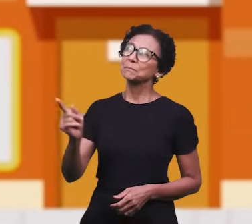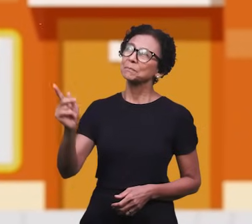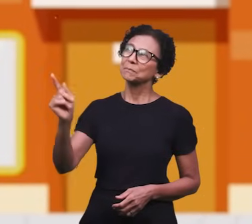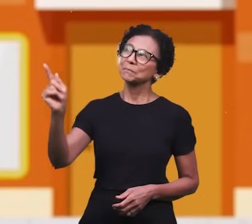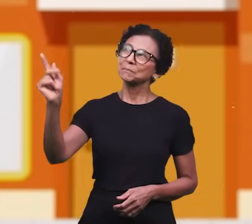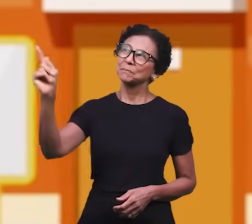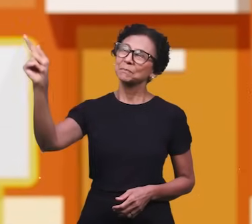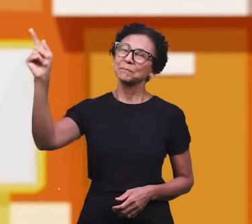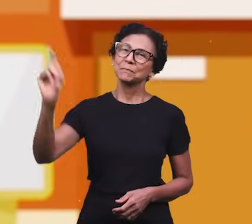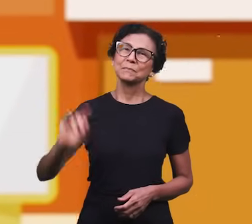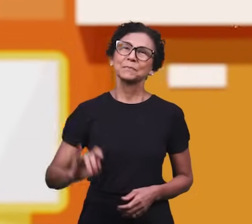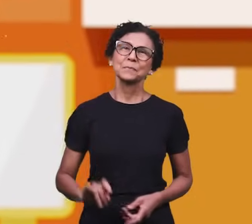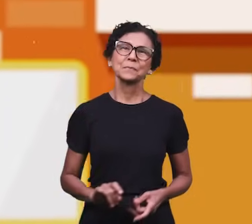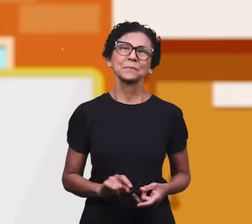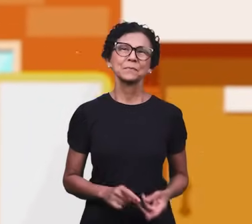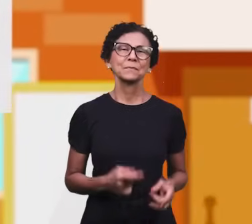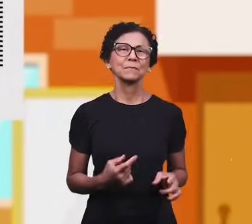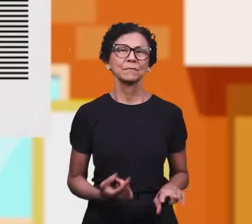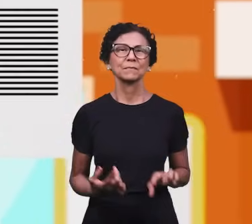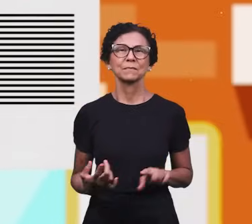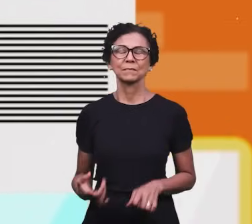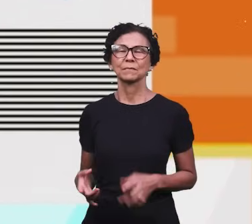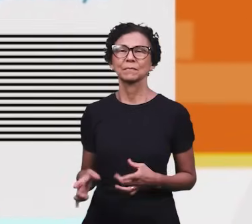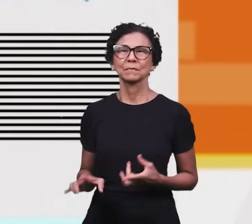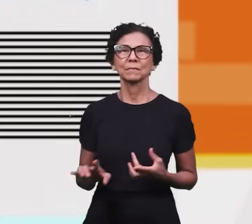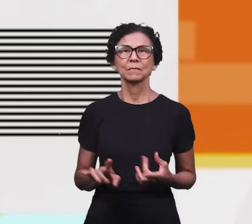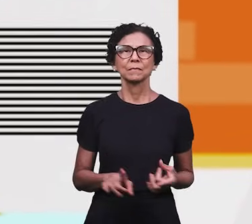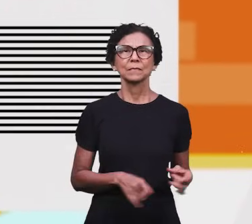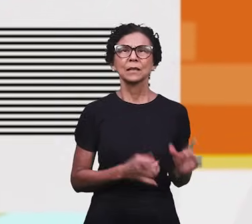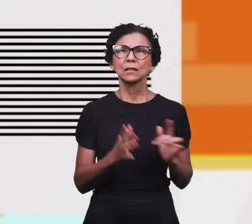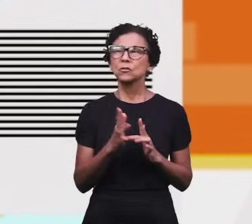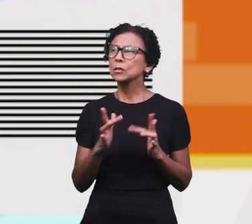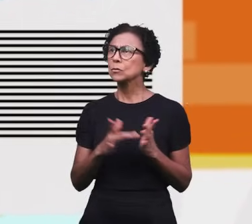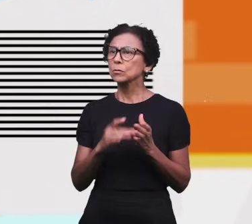é a esperança eterna.